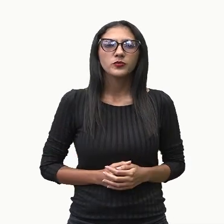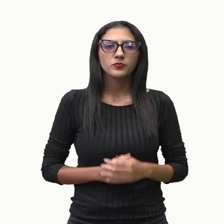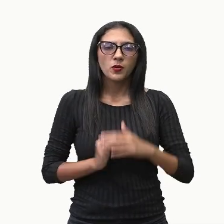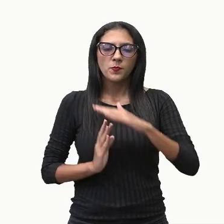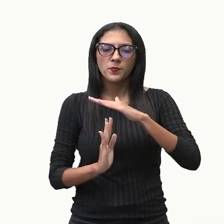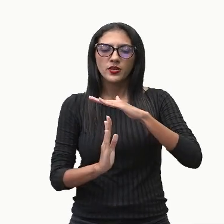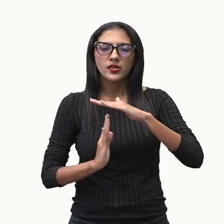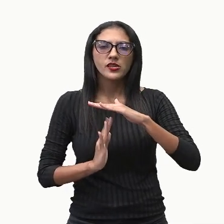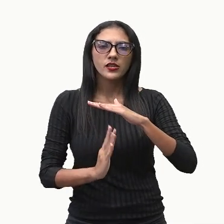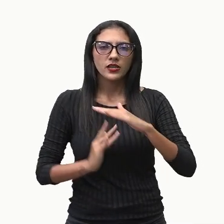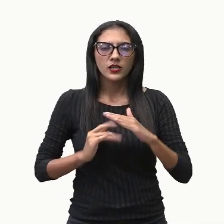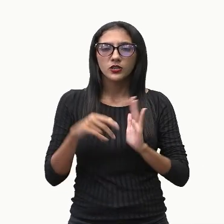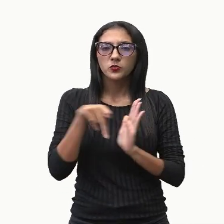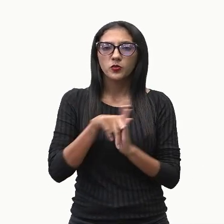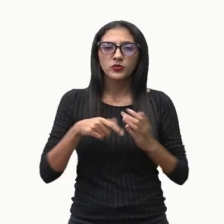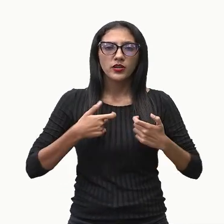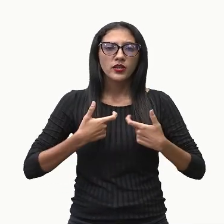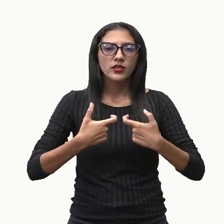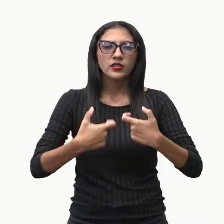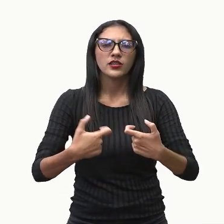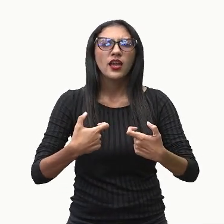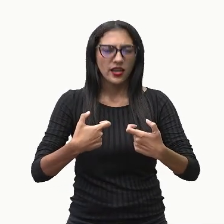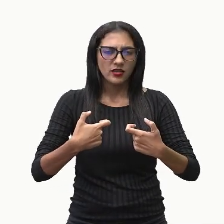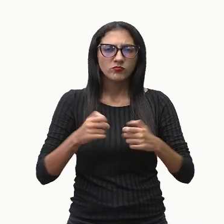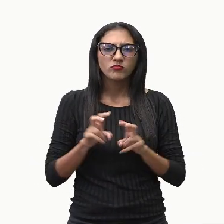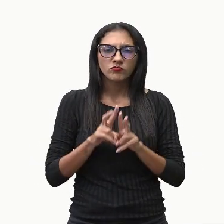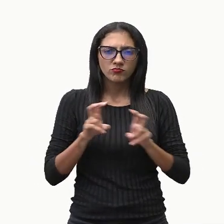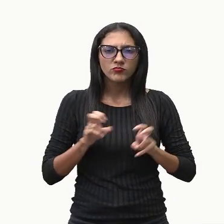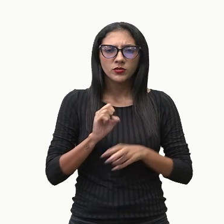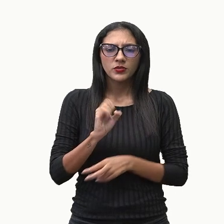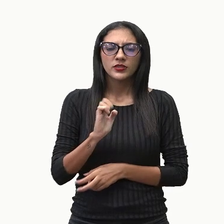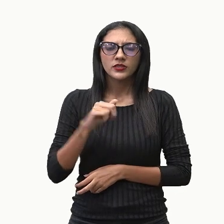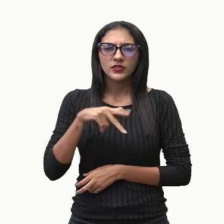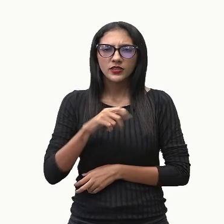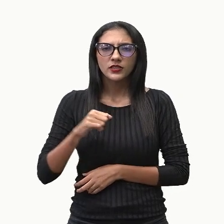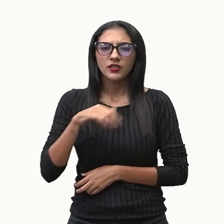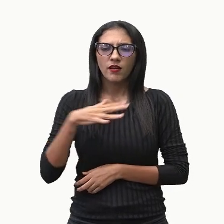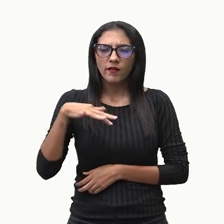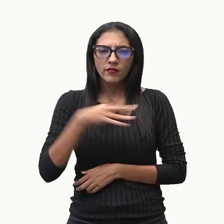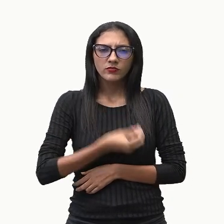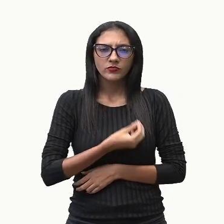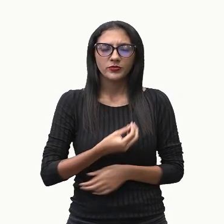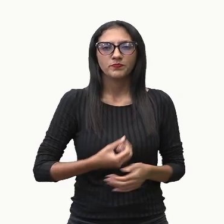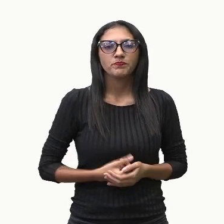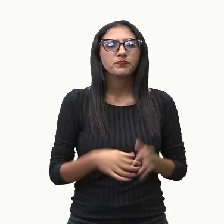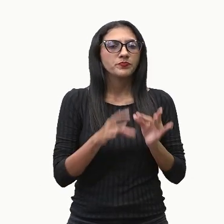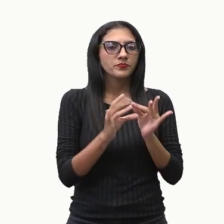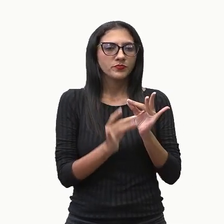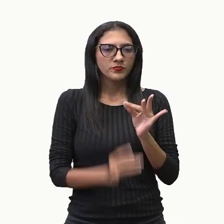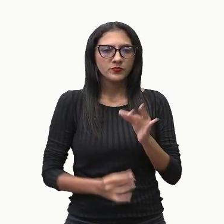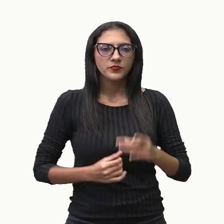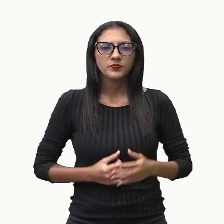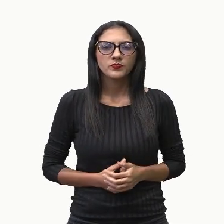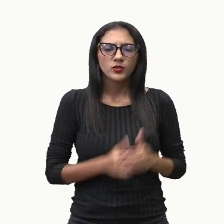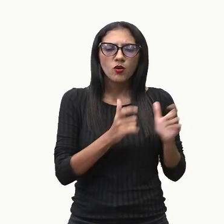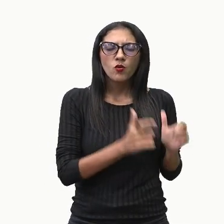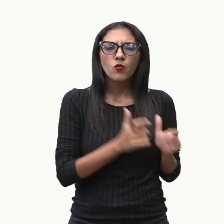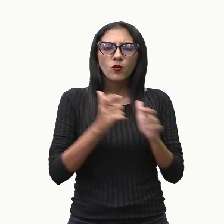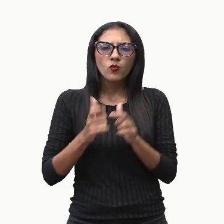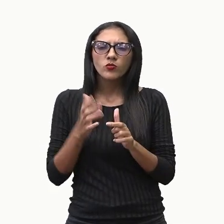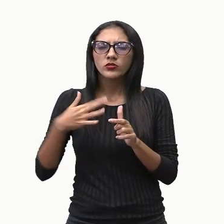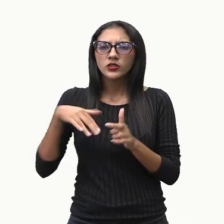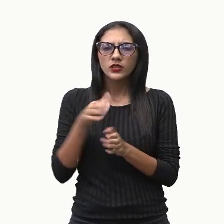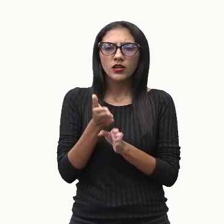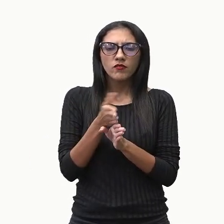os migrantes de guerra, os sem territórios. E o detalhamento: os